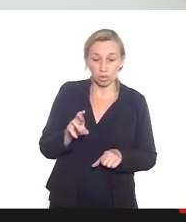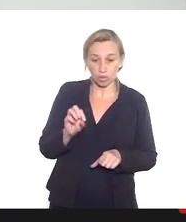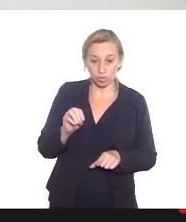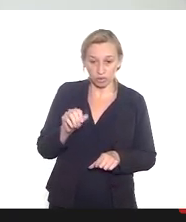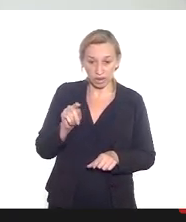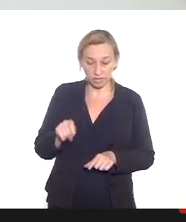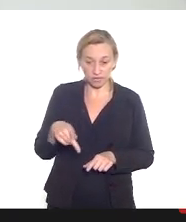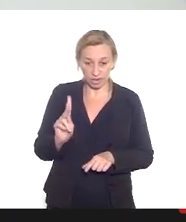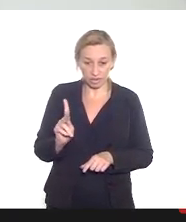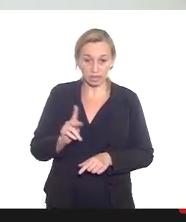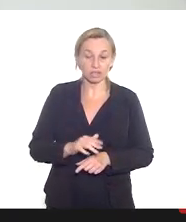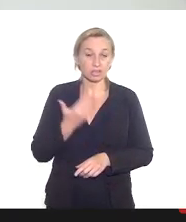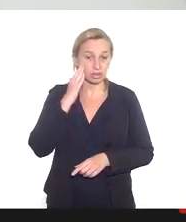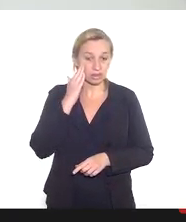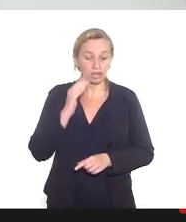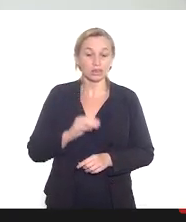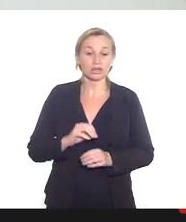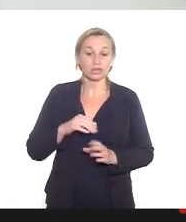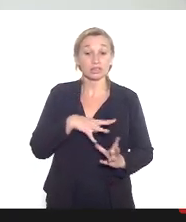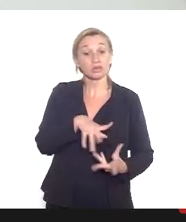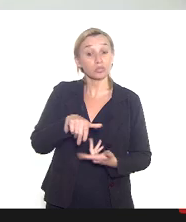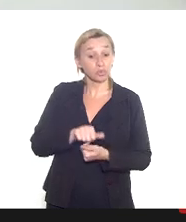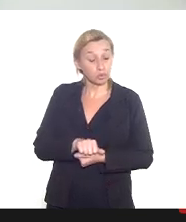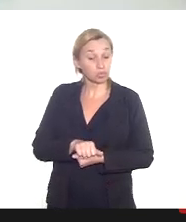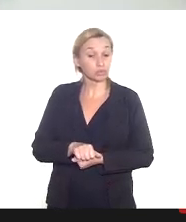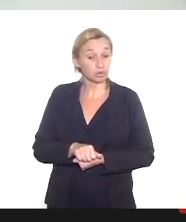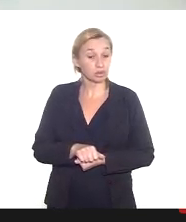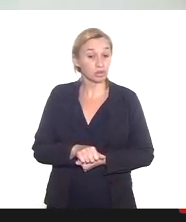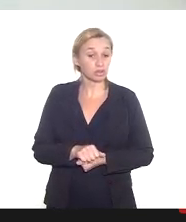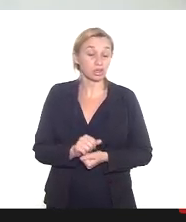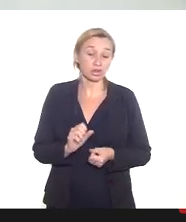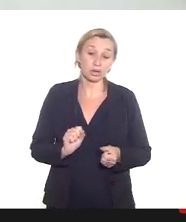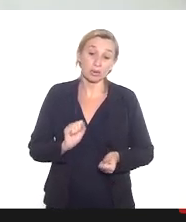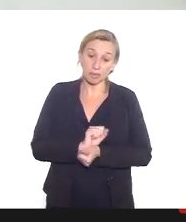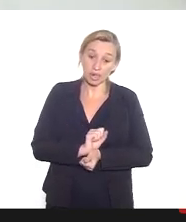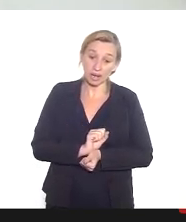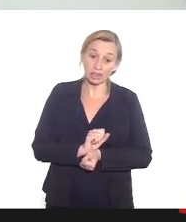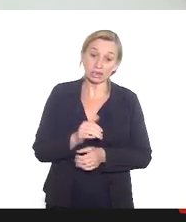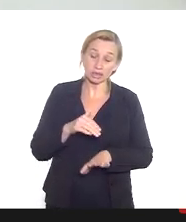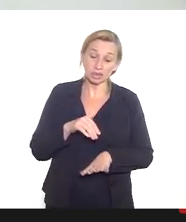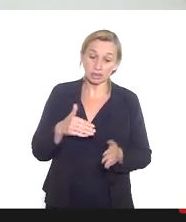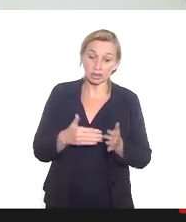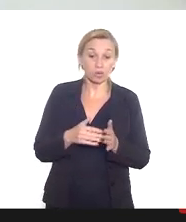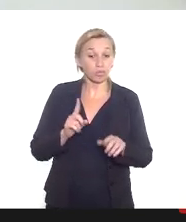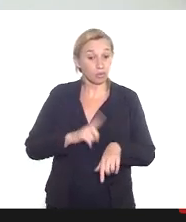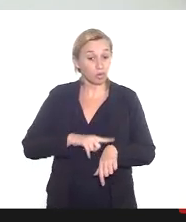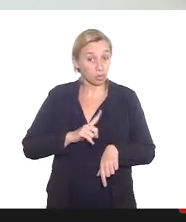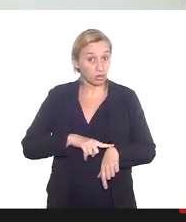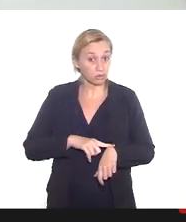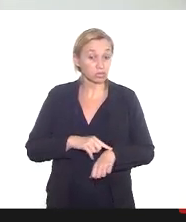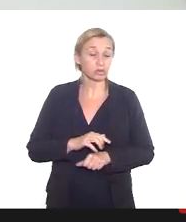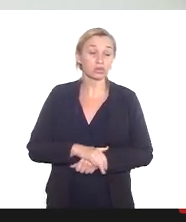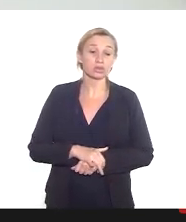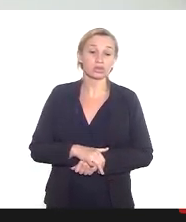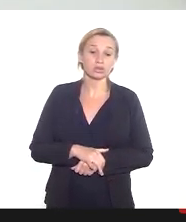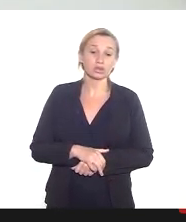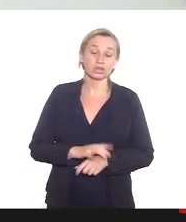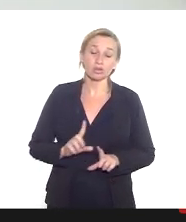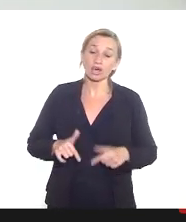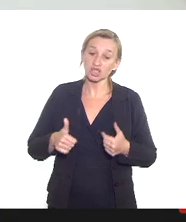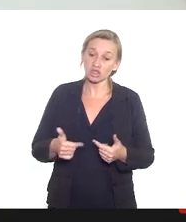entendendo esse evento adverso é Embora tenha sido isolado até o momento mas é entender esse efeito adverso